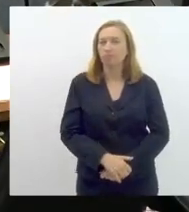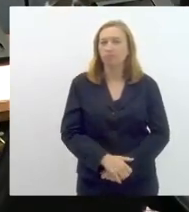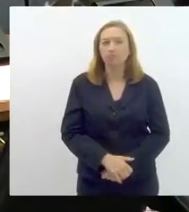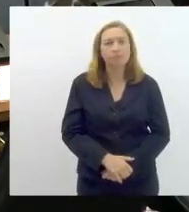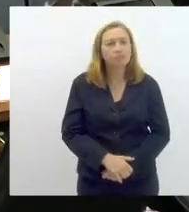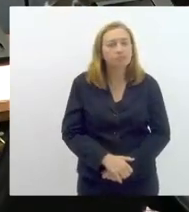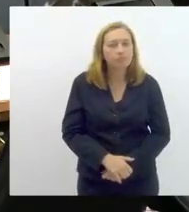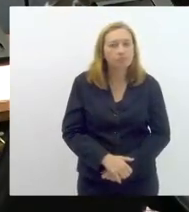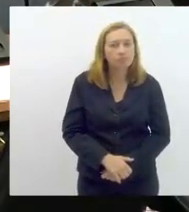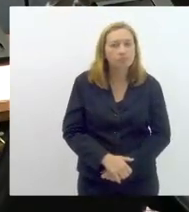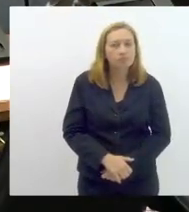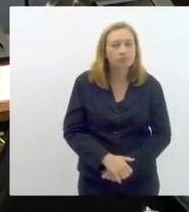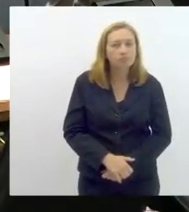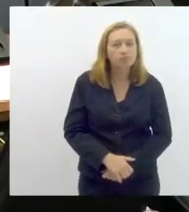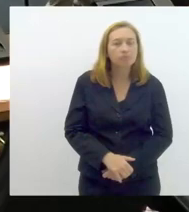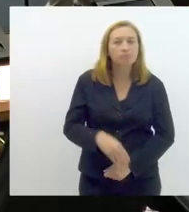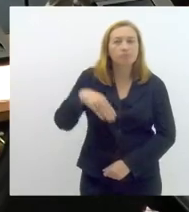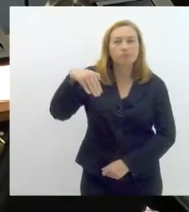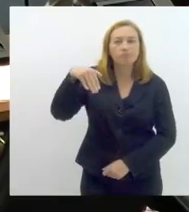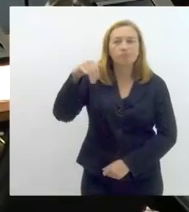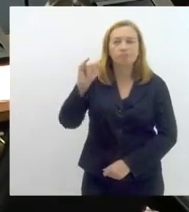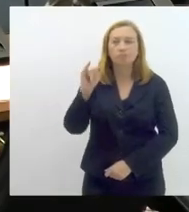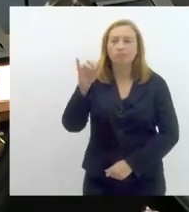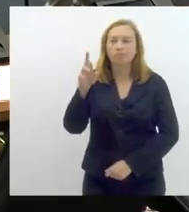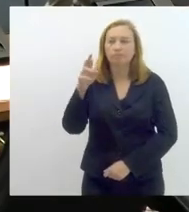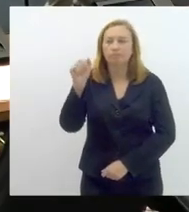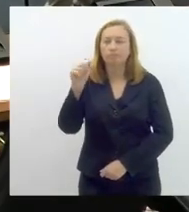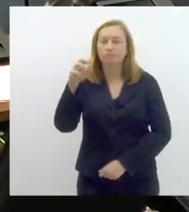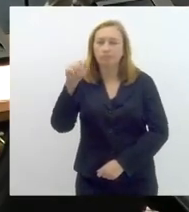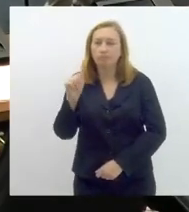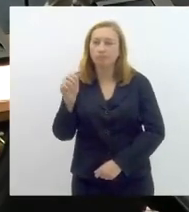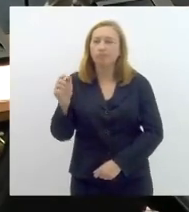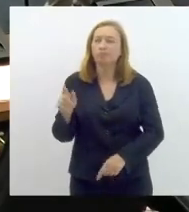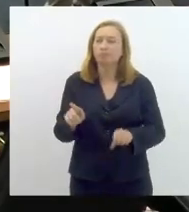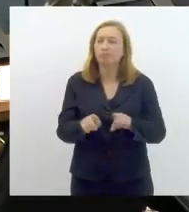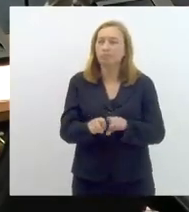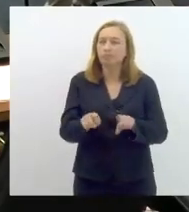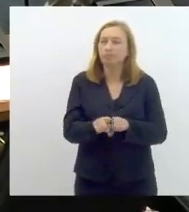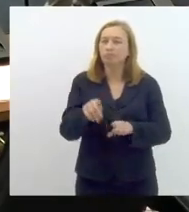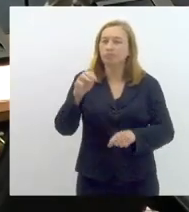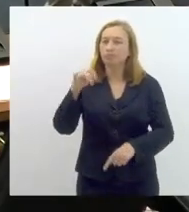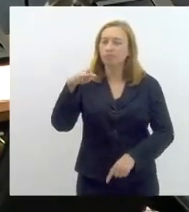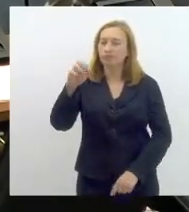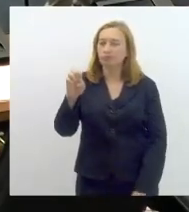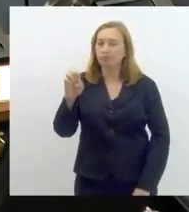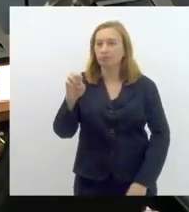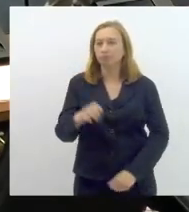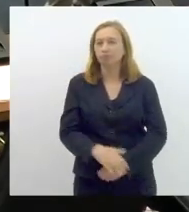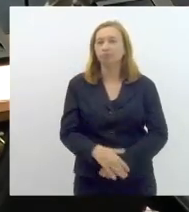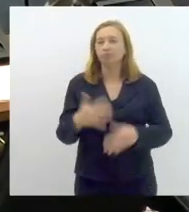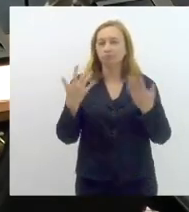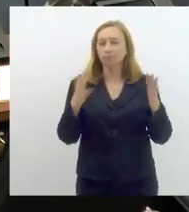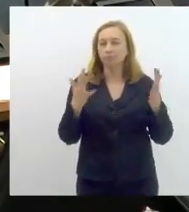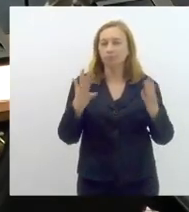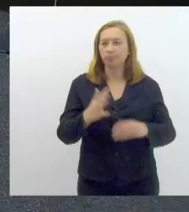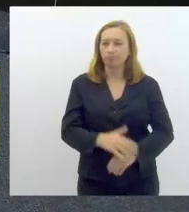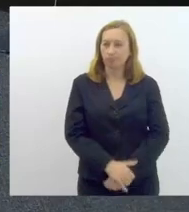Eloá Marques da Silva Miranda e Felipe Gonçalves Castilho Cardoso.